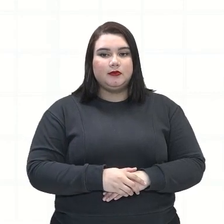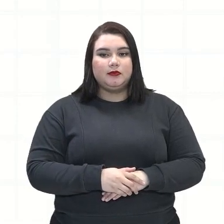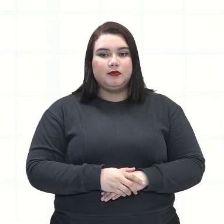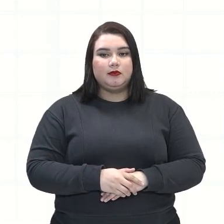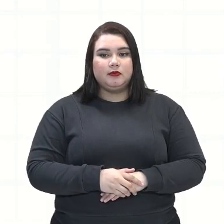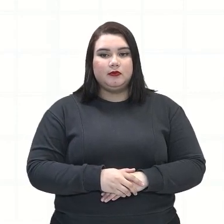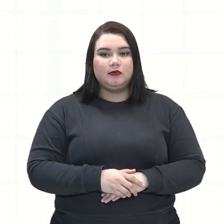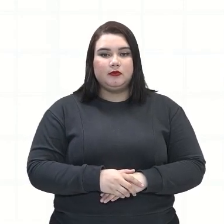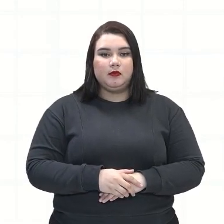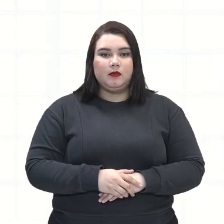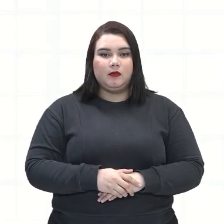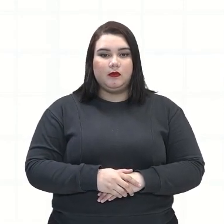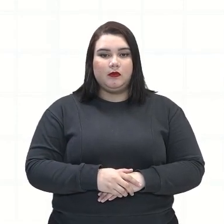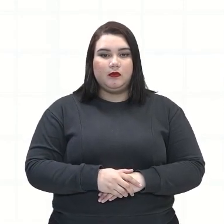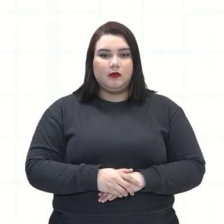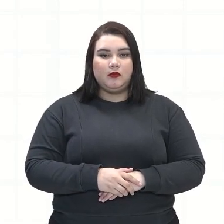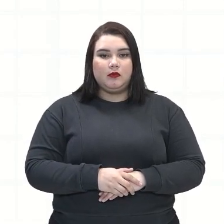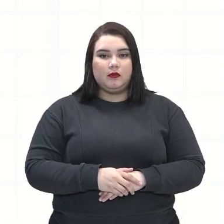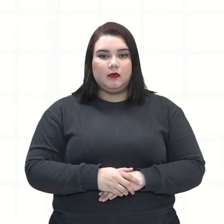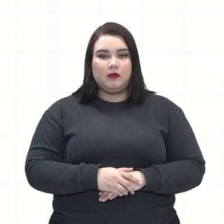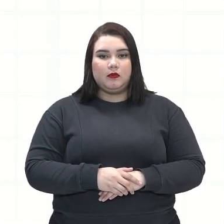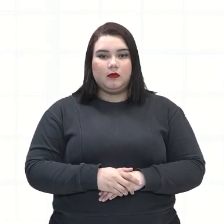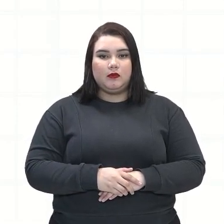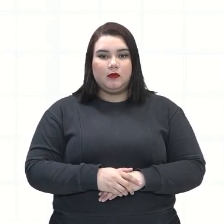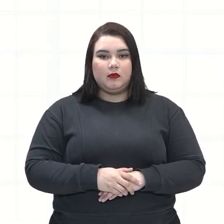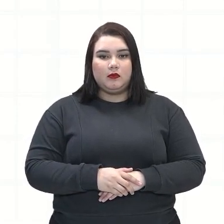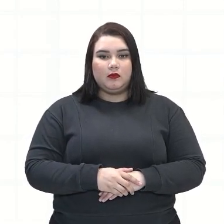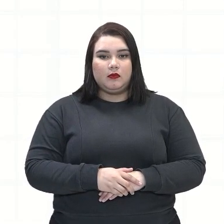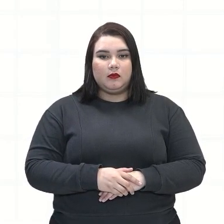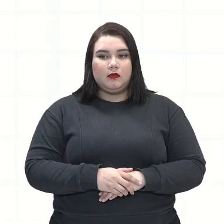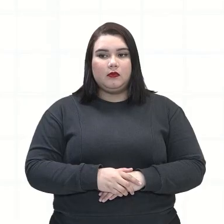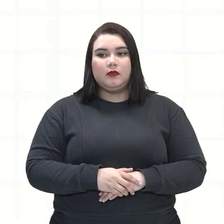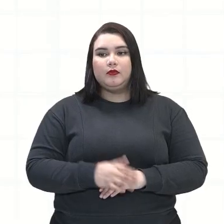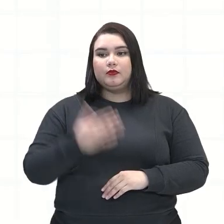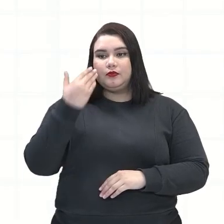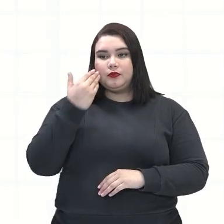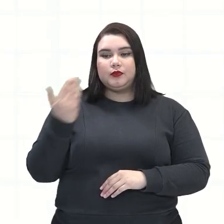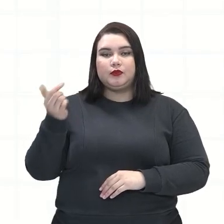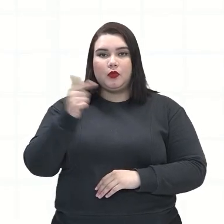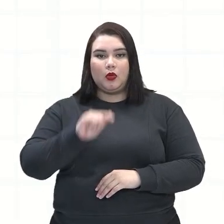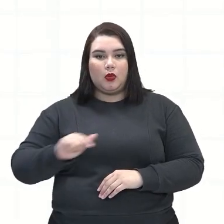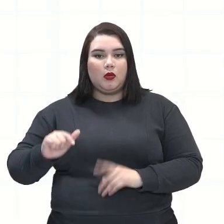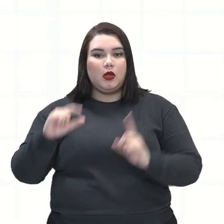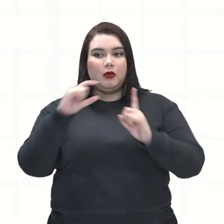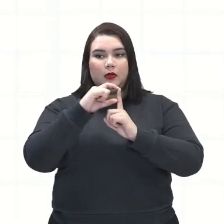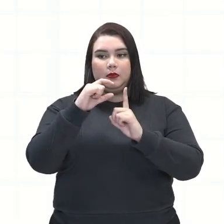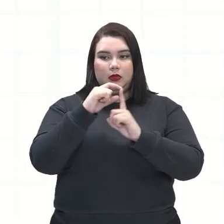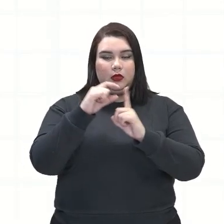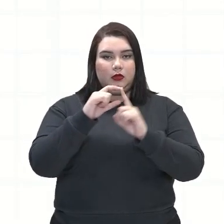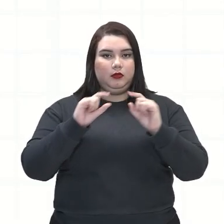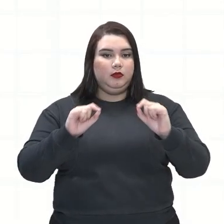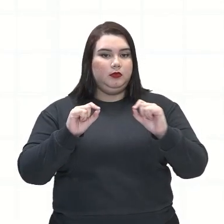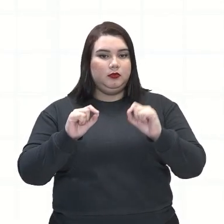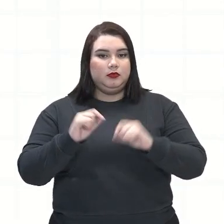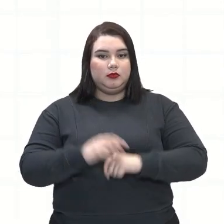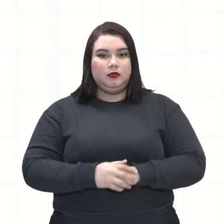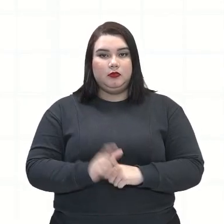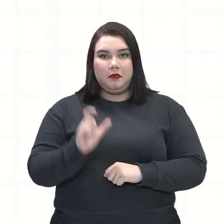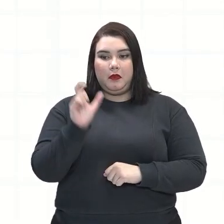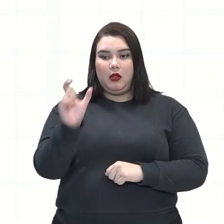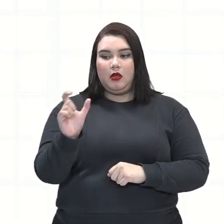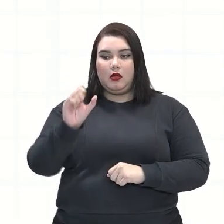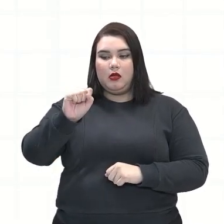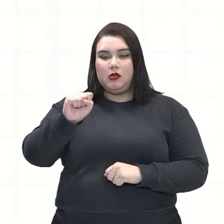The recipe calls for a pinch of salt. Então, novamente, aqui a nossa palavra que está em destaque,